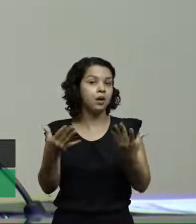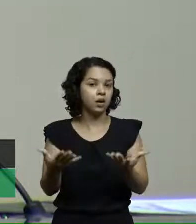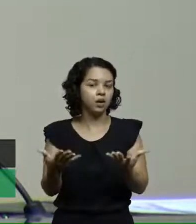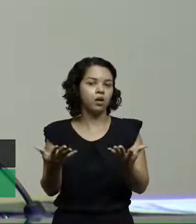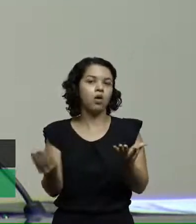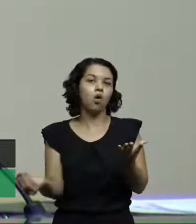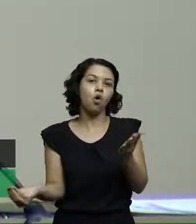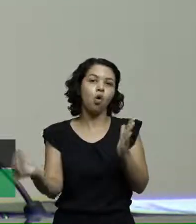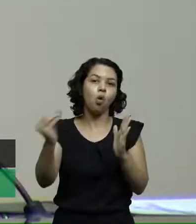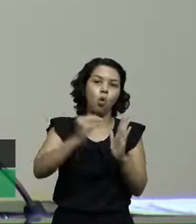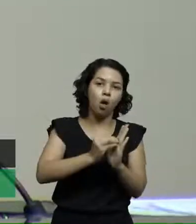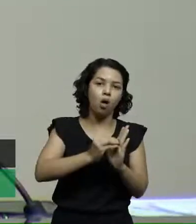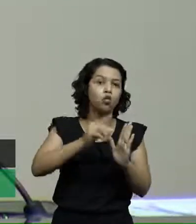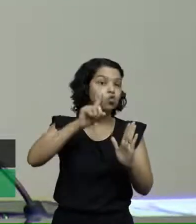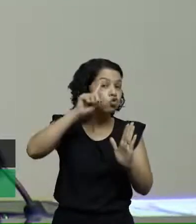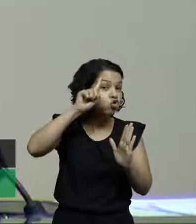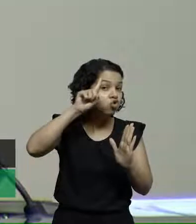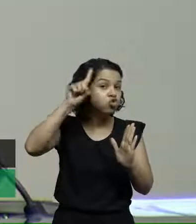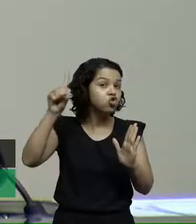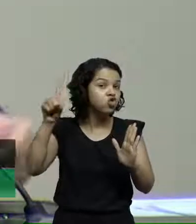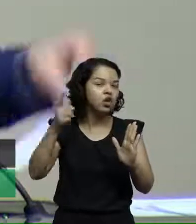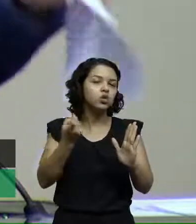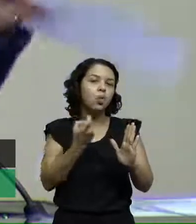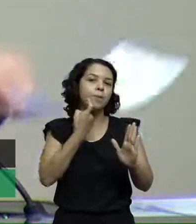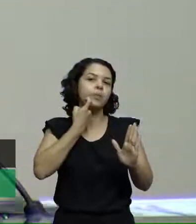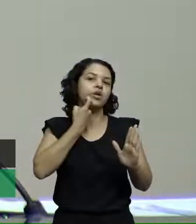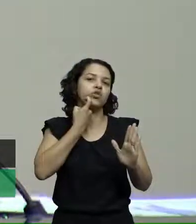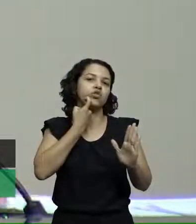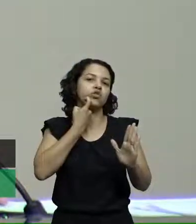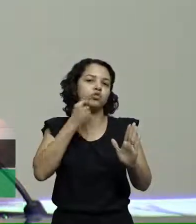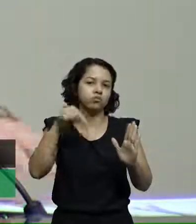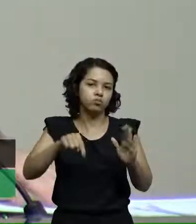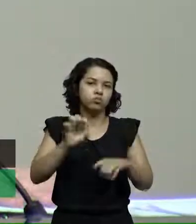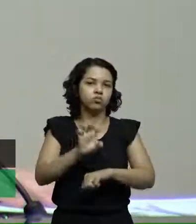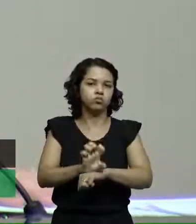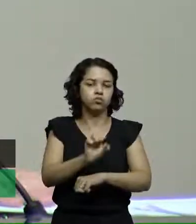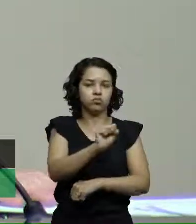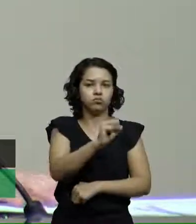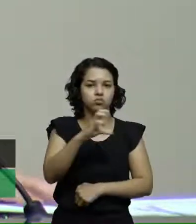Peixe no Estado de Santa Catarina.